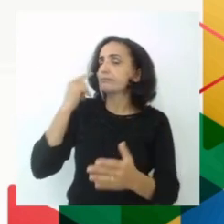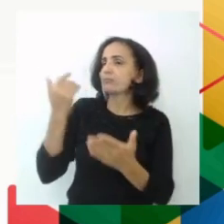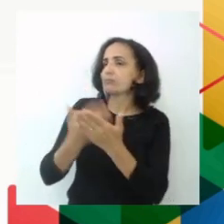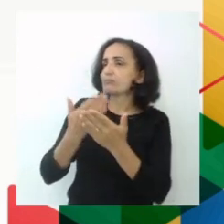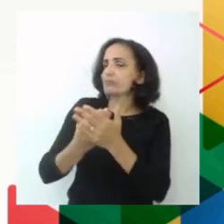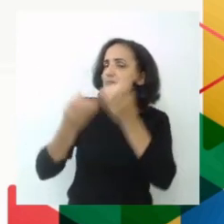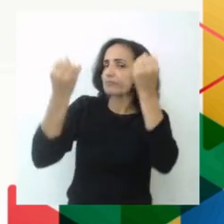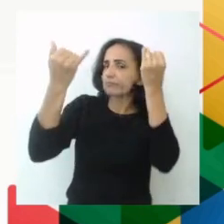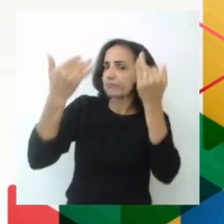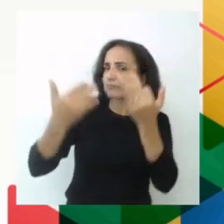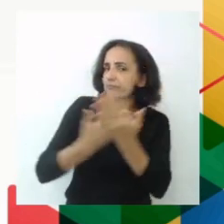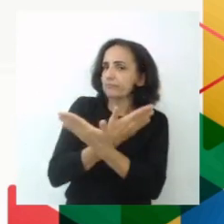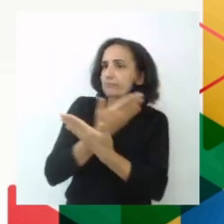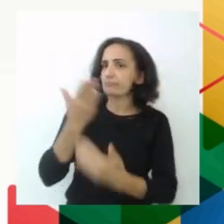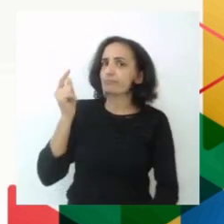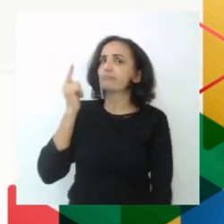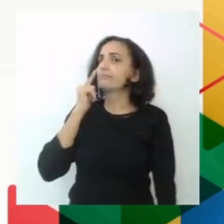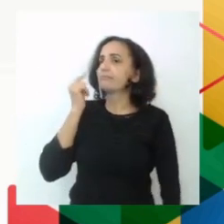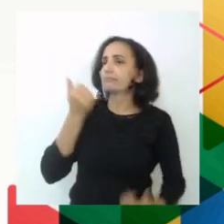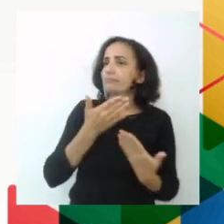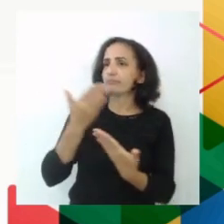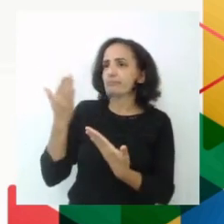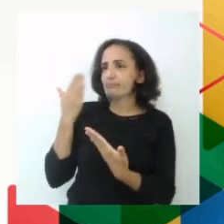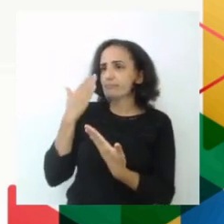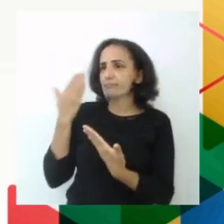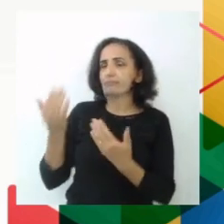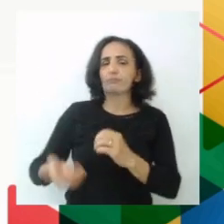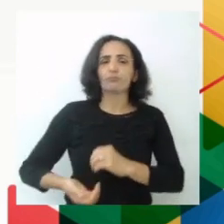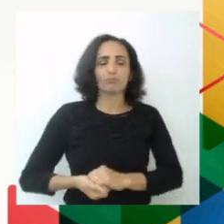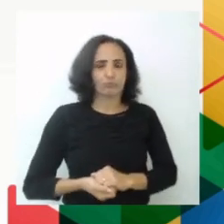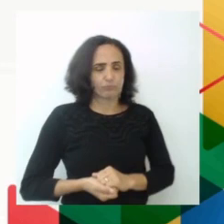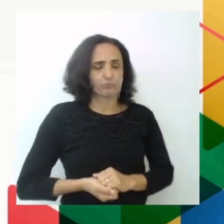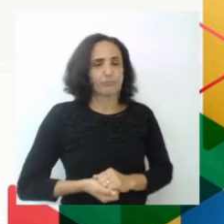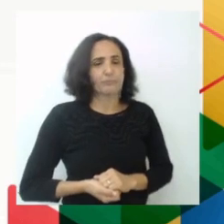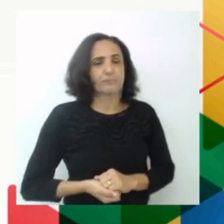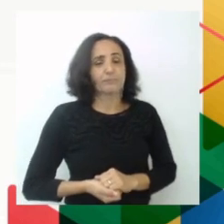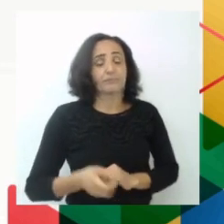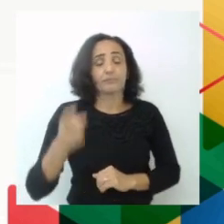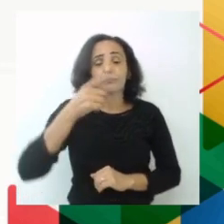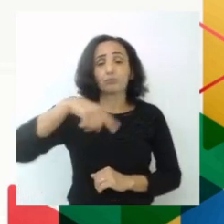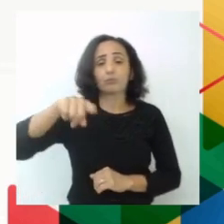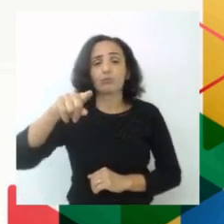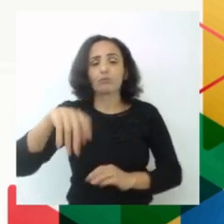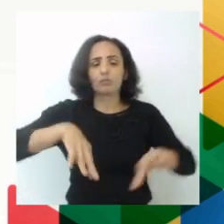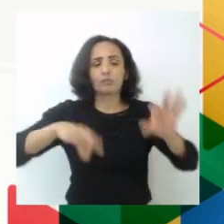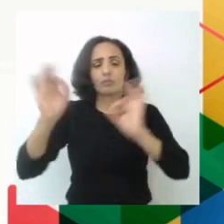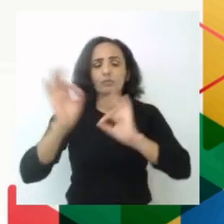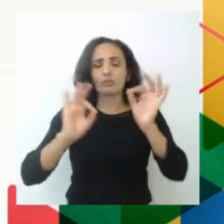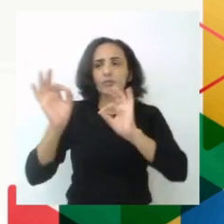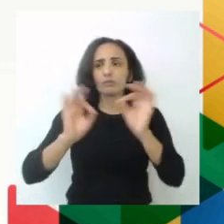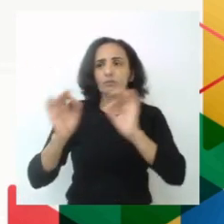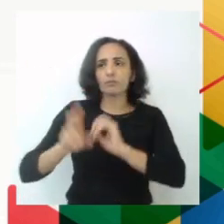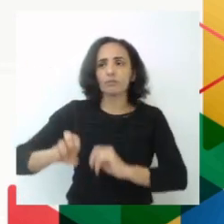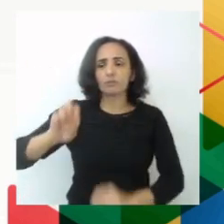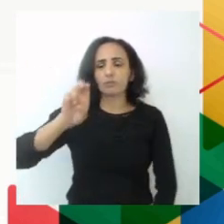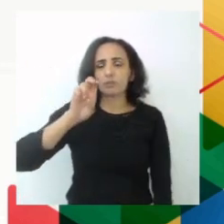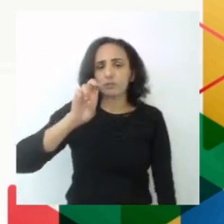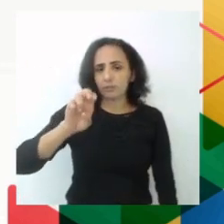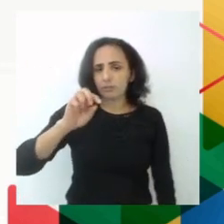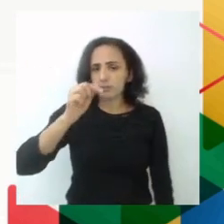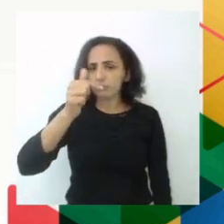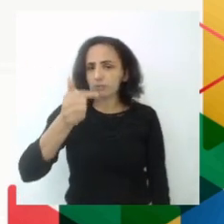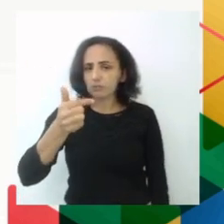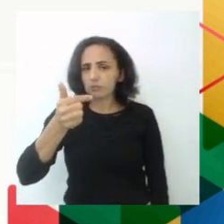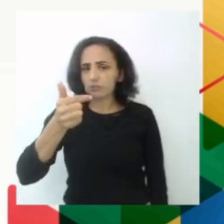aí 52 menos 3 dá 49 fatorial. E aí você desmancha o 52 até chegar no